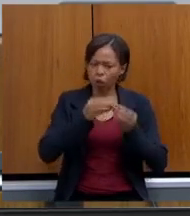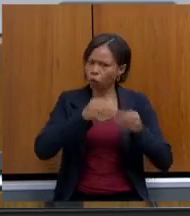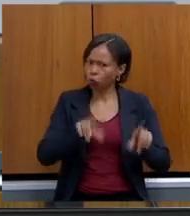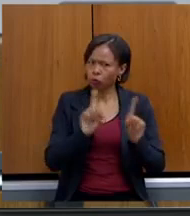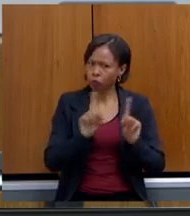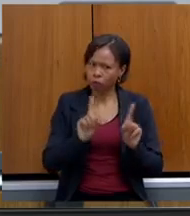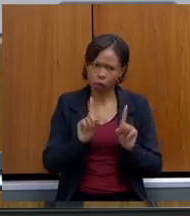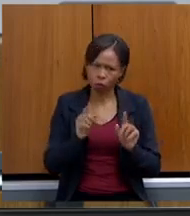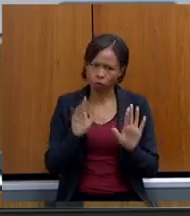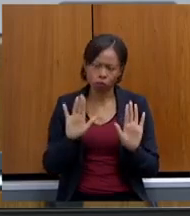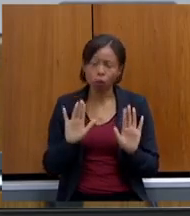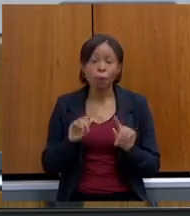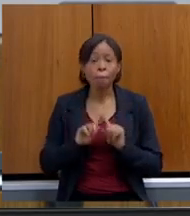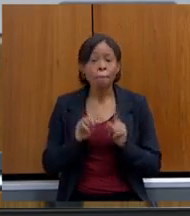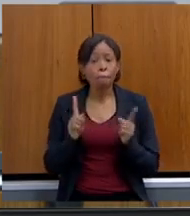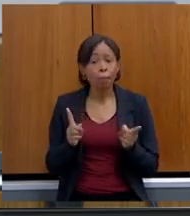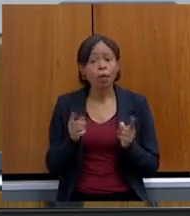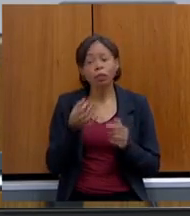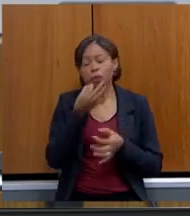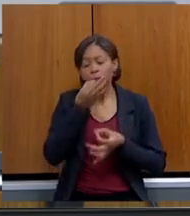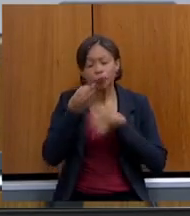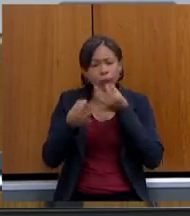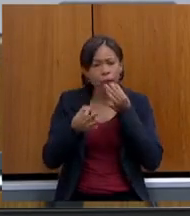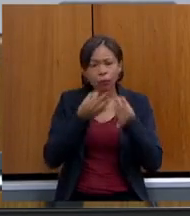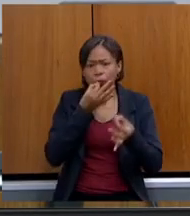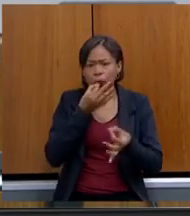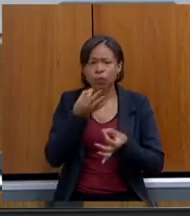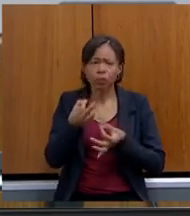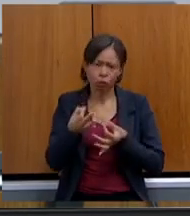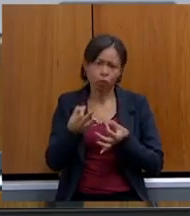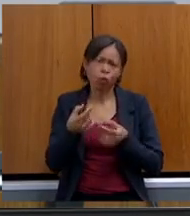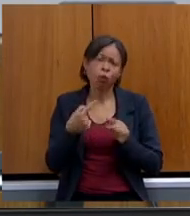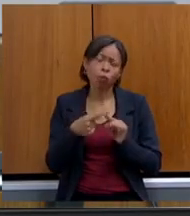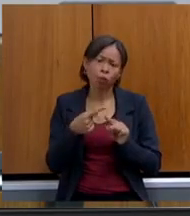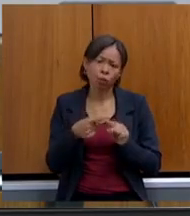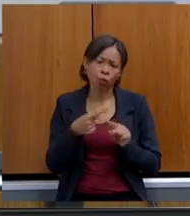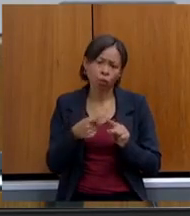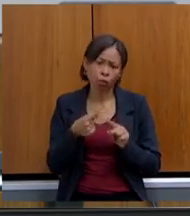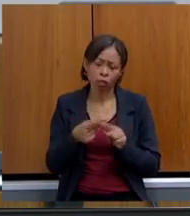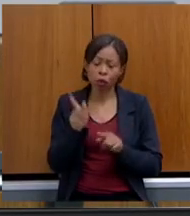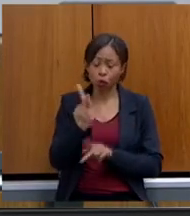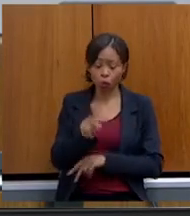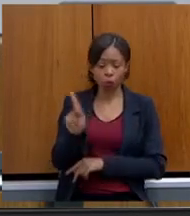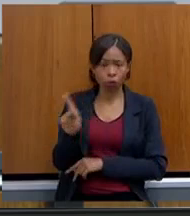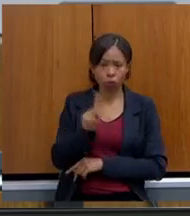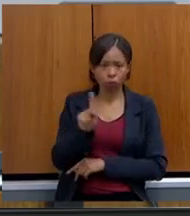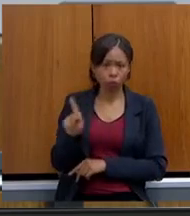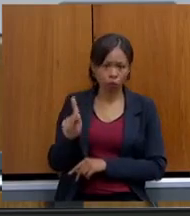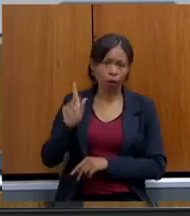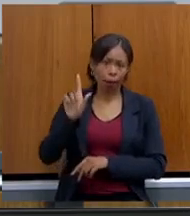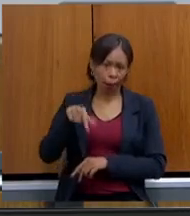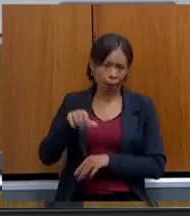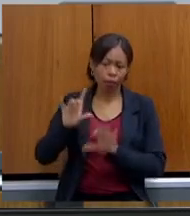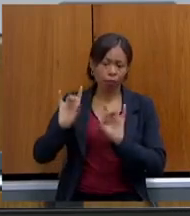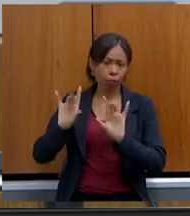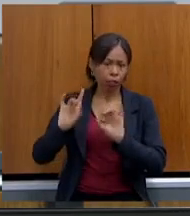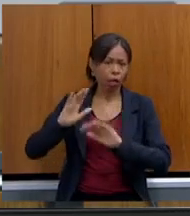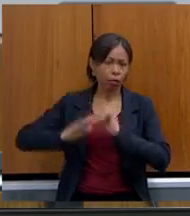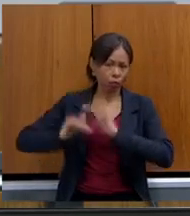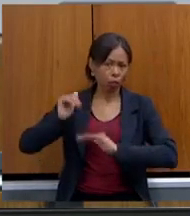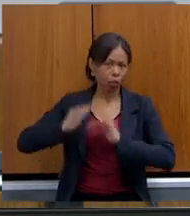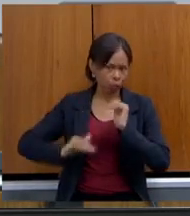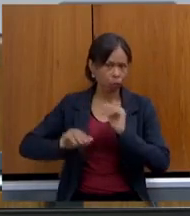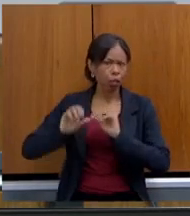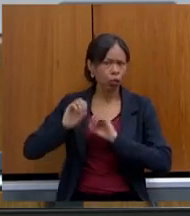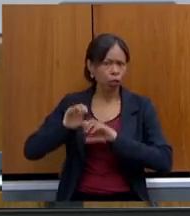mas aqui né a gente traz algumas sugestões porque o professor especialista em Educação Especial ele precisa